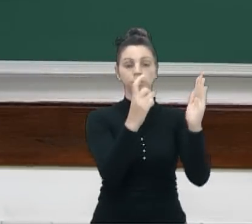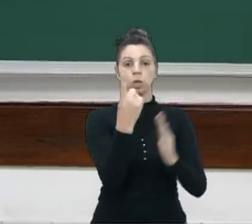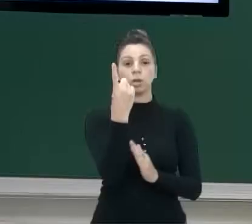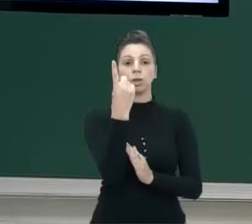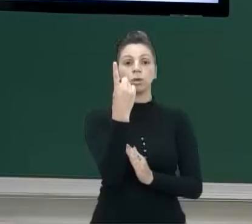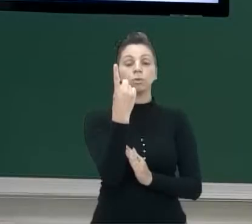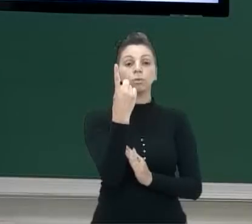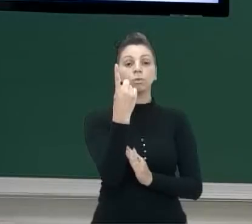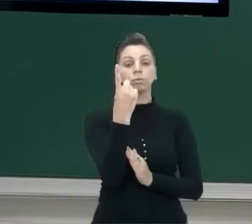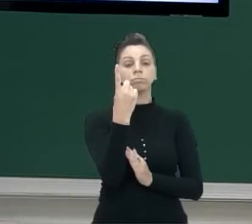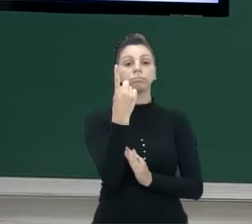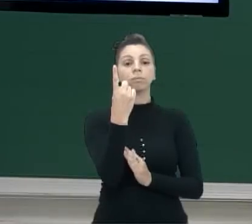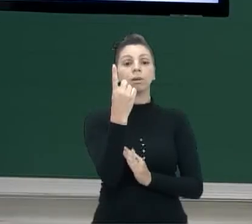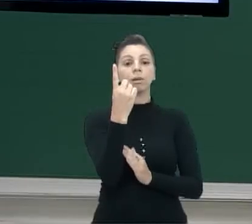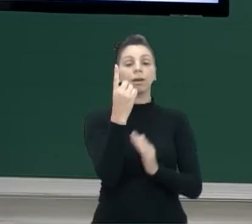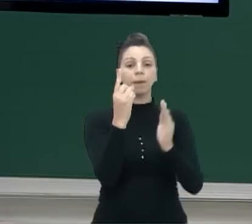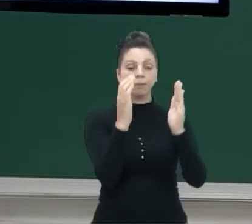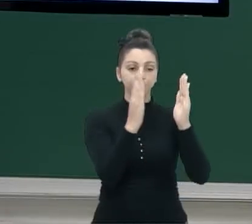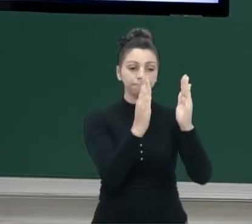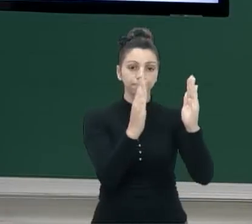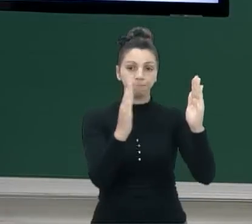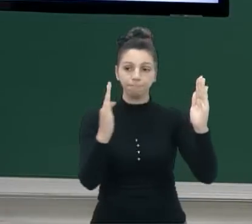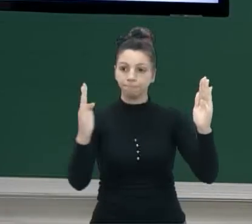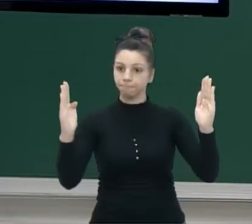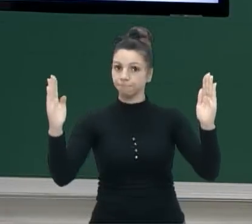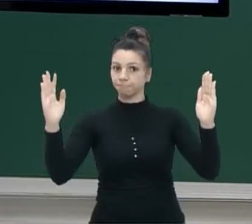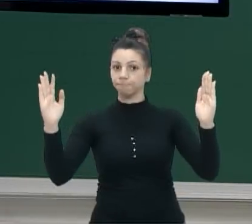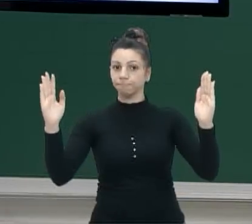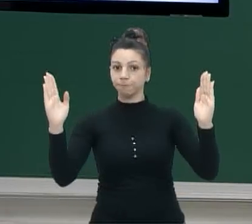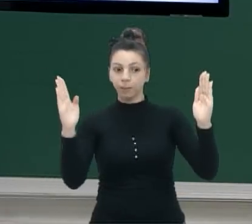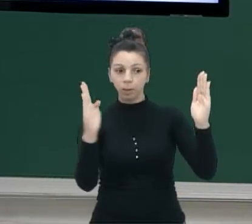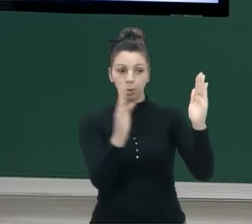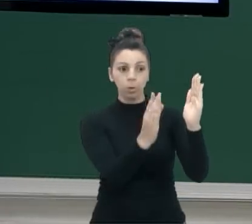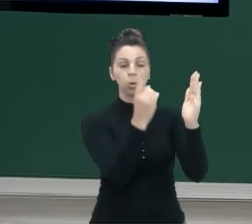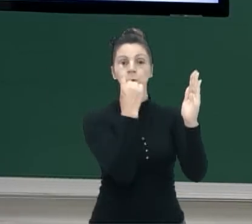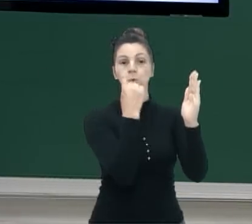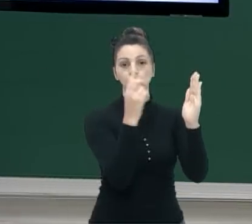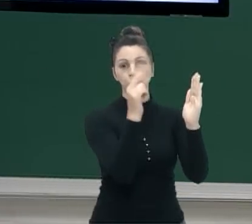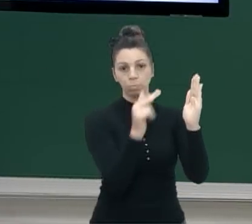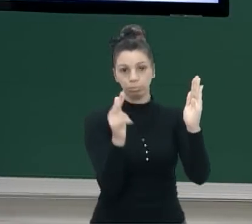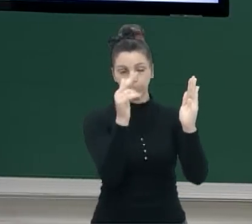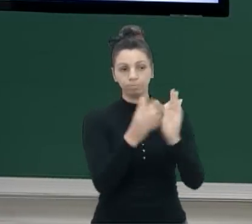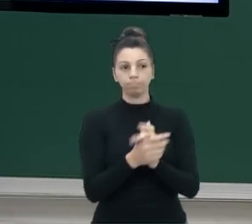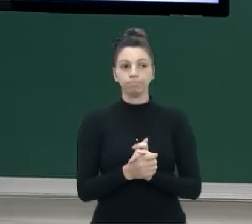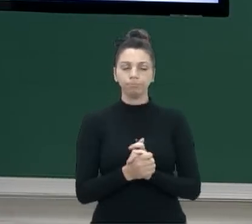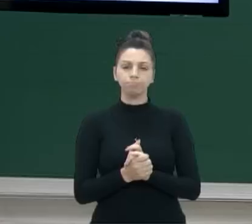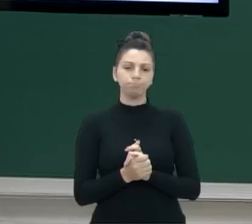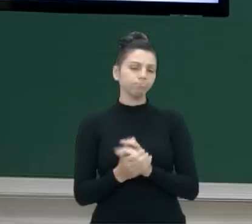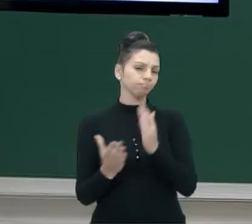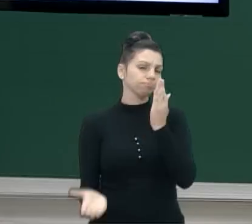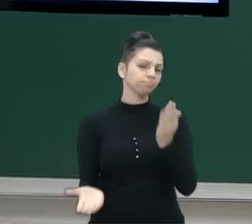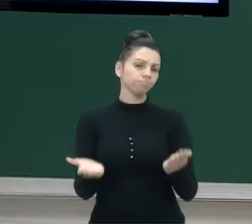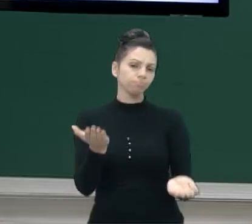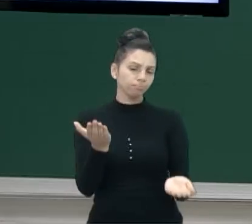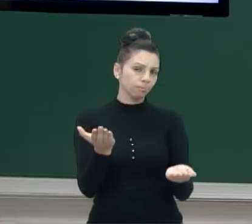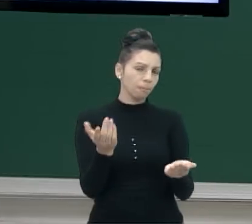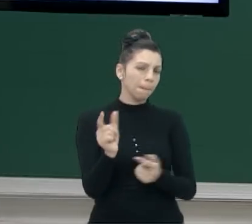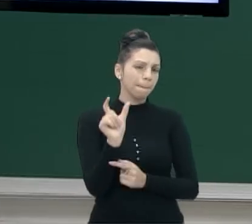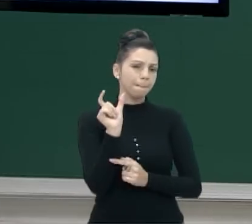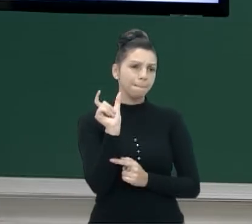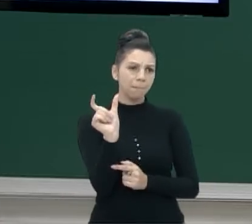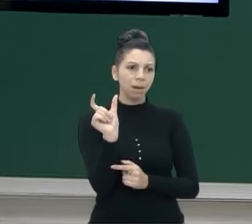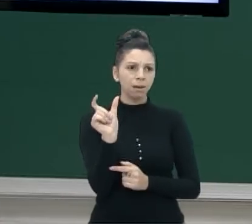inteiro. Então quer dizer que elas são equivalentes. Tudo bem? Vamos lá. E essa equivalência? Essa